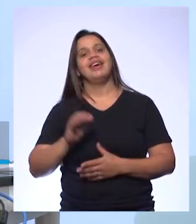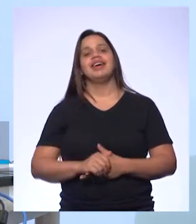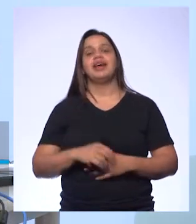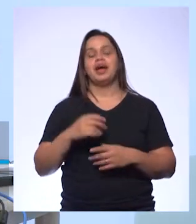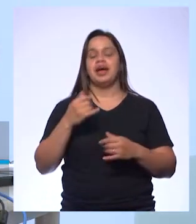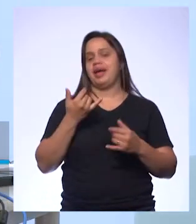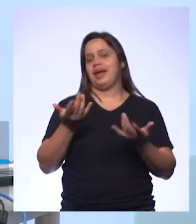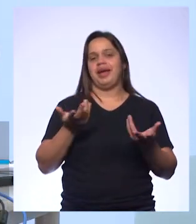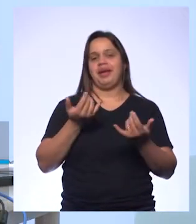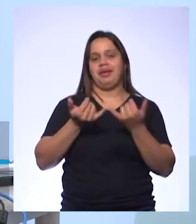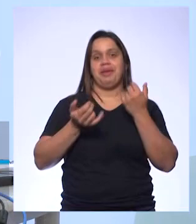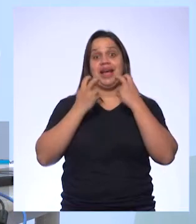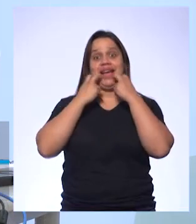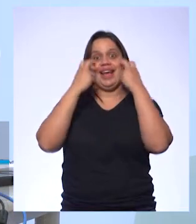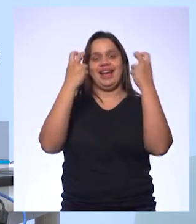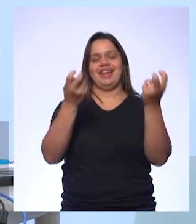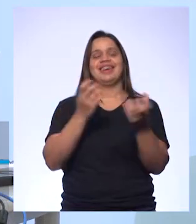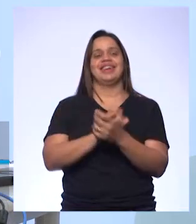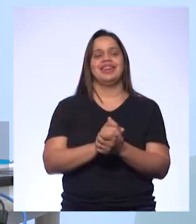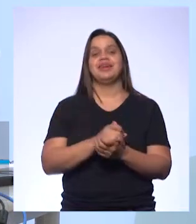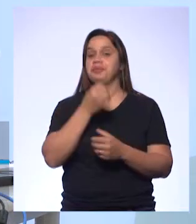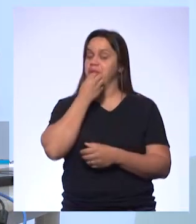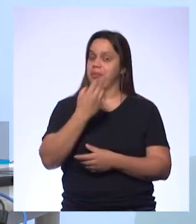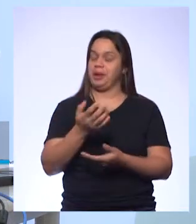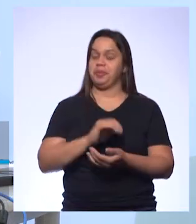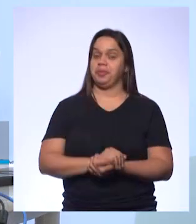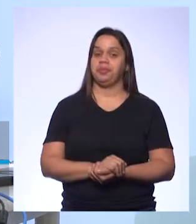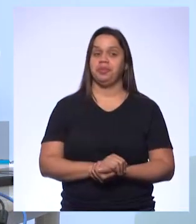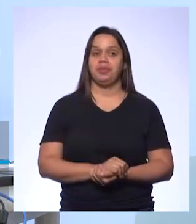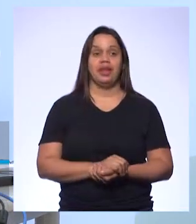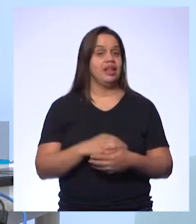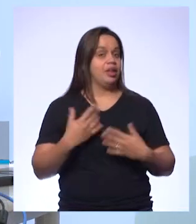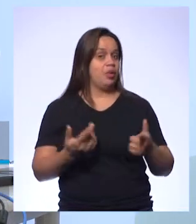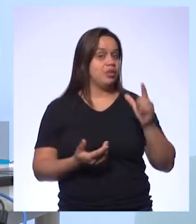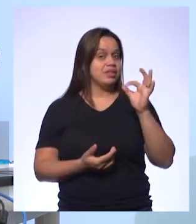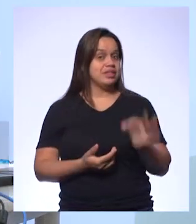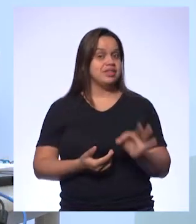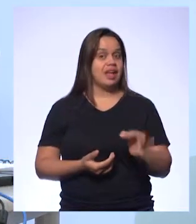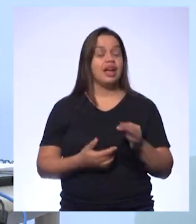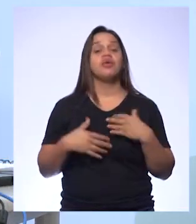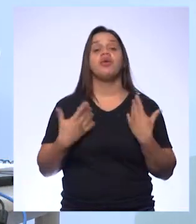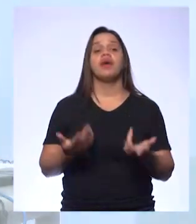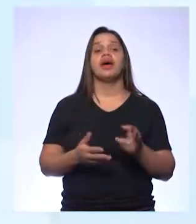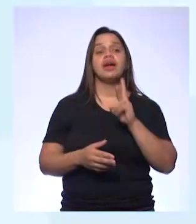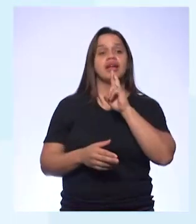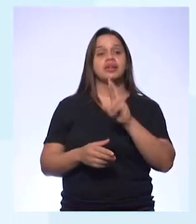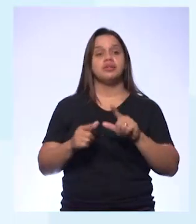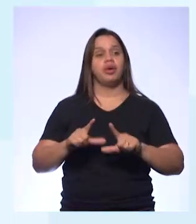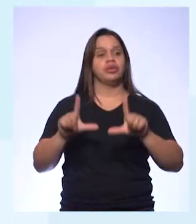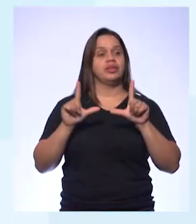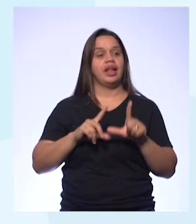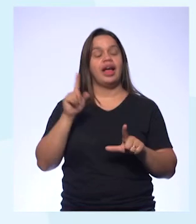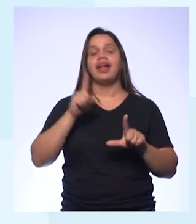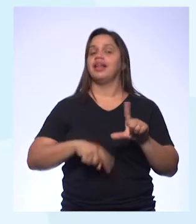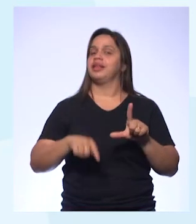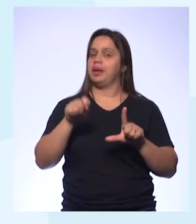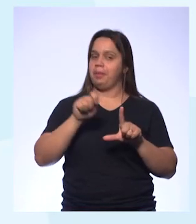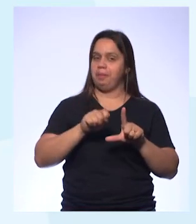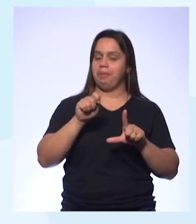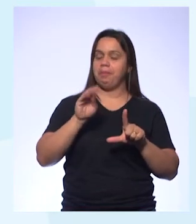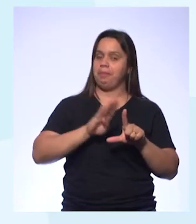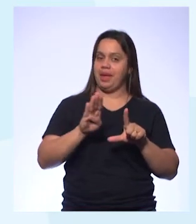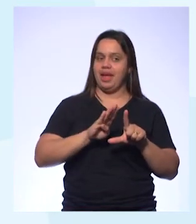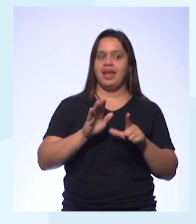na nossa orelha, né? Muito bem. Então, qual que é a certa aí? Resposta na tela. É a B, é um